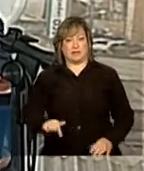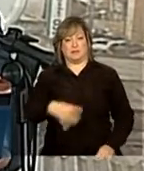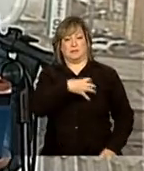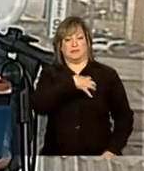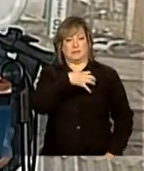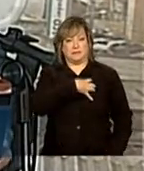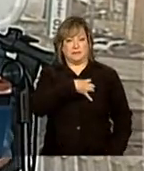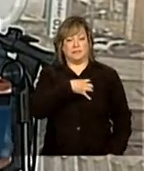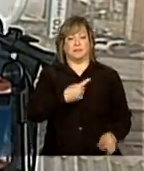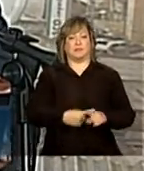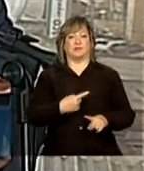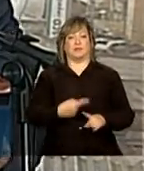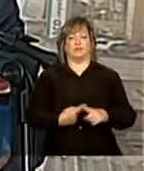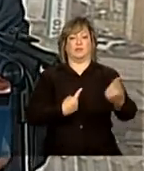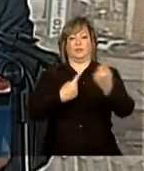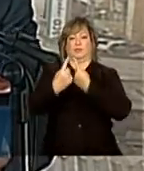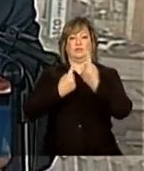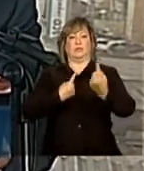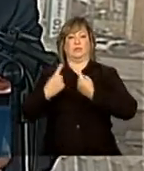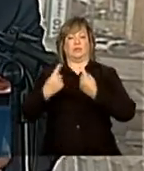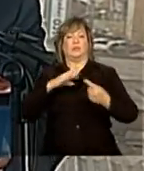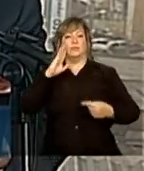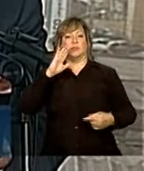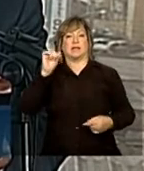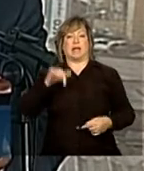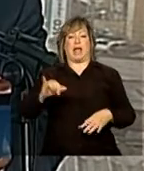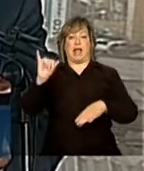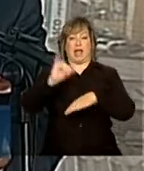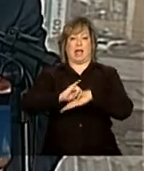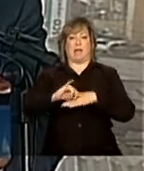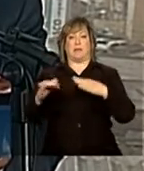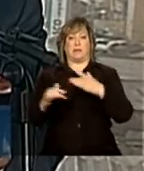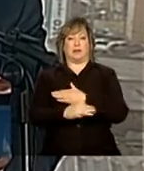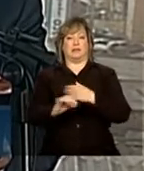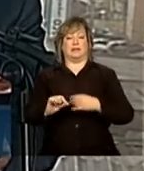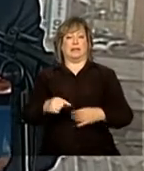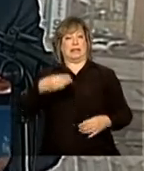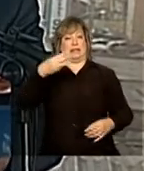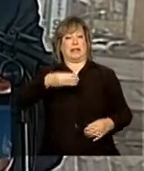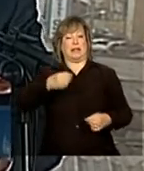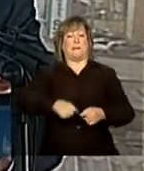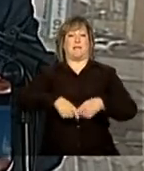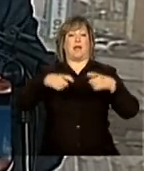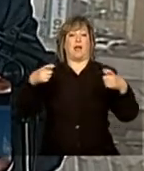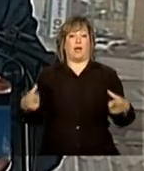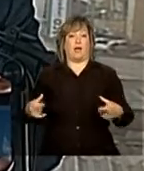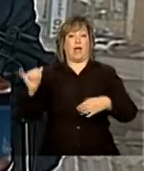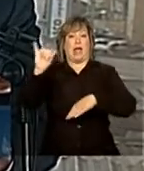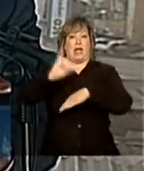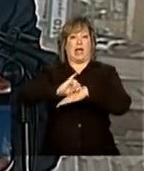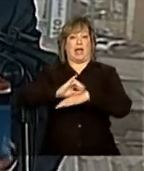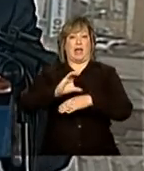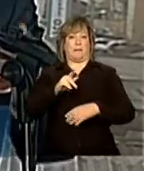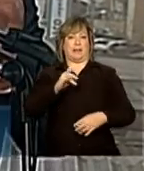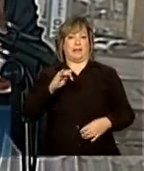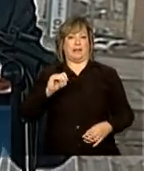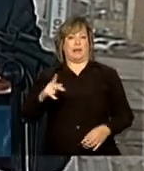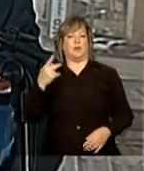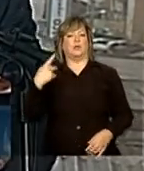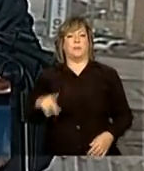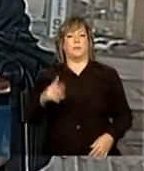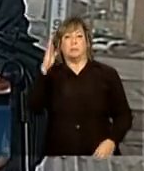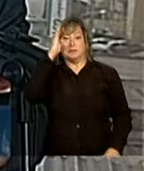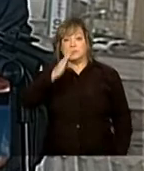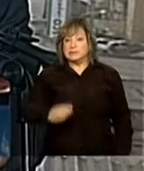da mobilidade urbana desta capital, a terceira maior capital do Brasil e a primeira capital